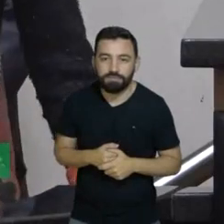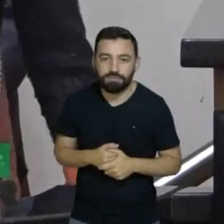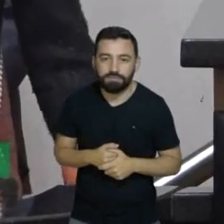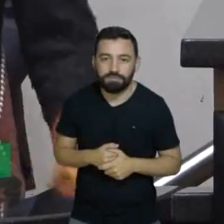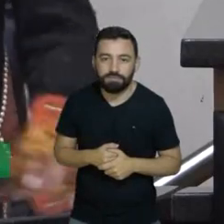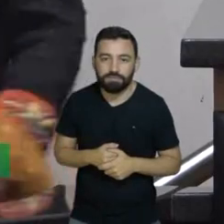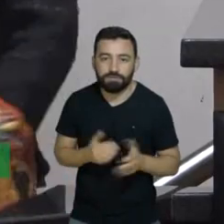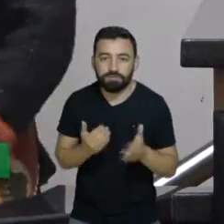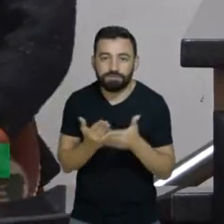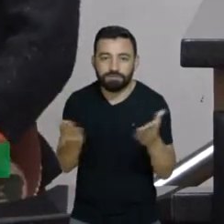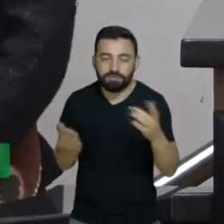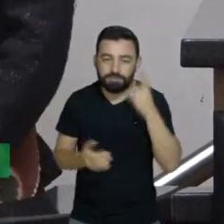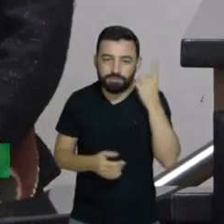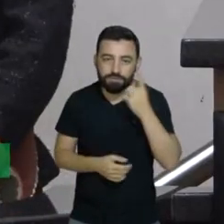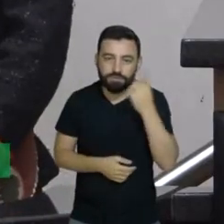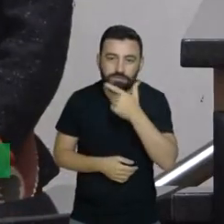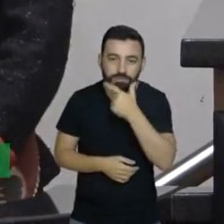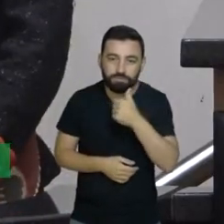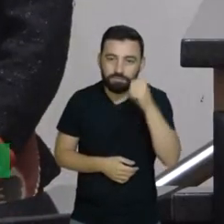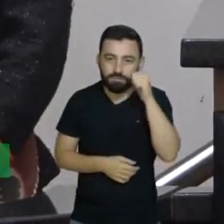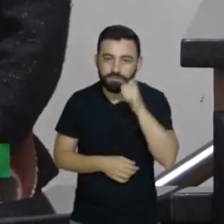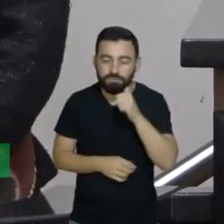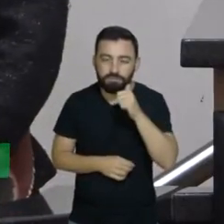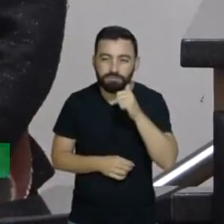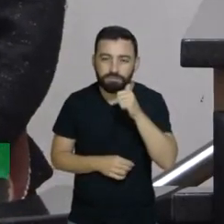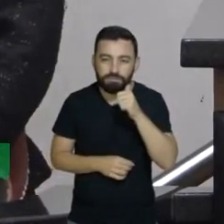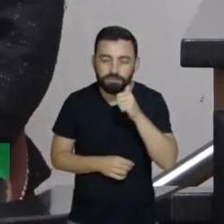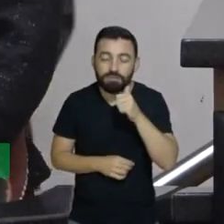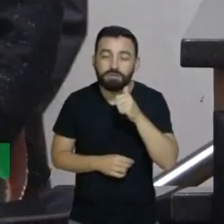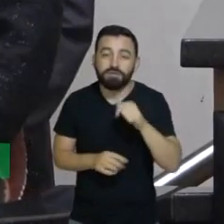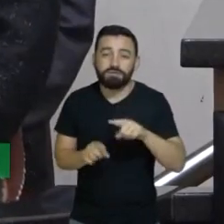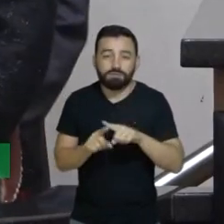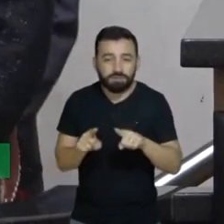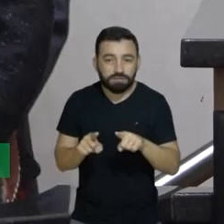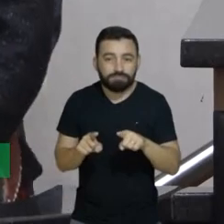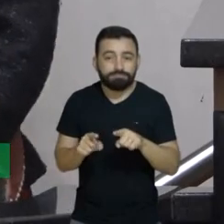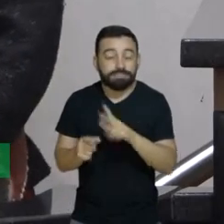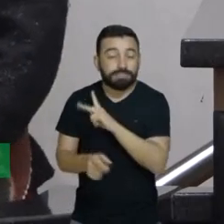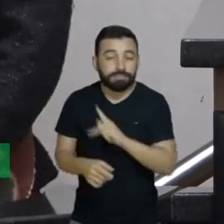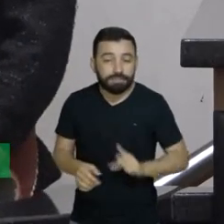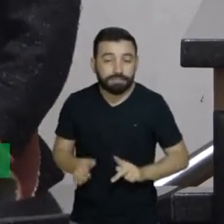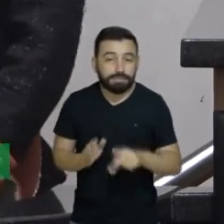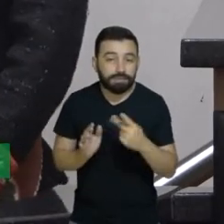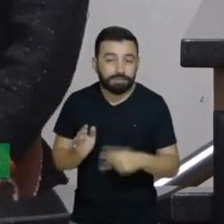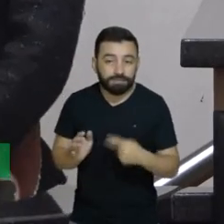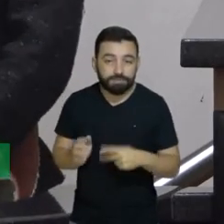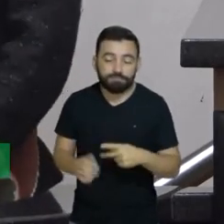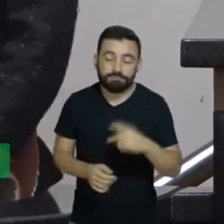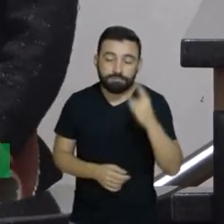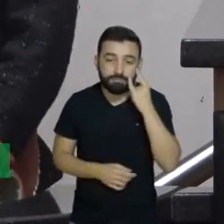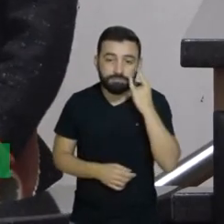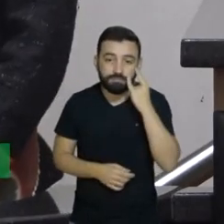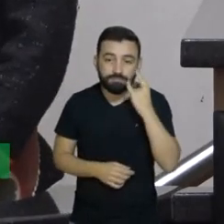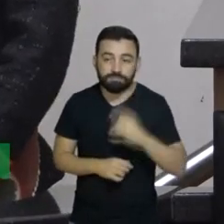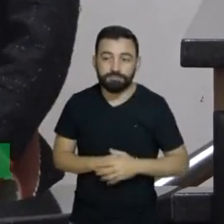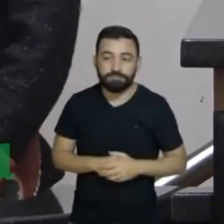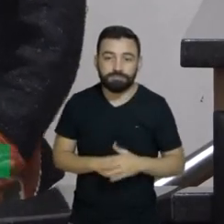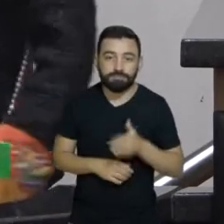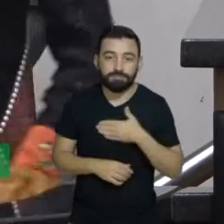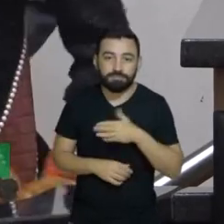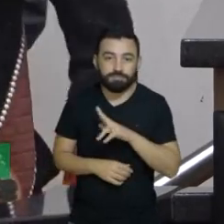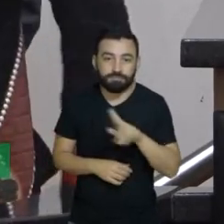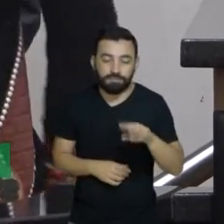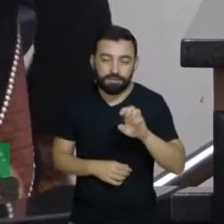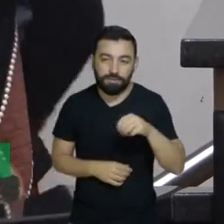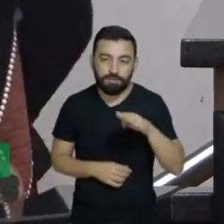Nobres deputadas e deputados catarinenses, excelentíssimo presidente desta casa, Mauro de Nadal. Me chamo Emily